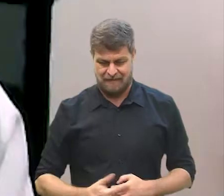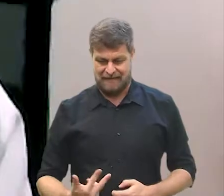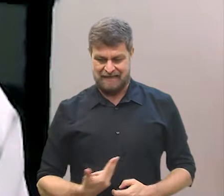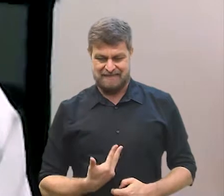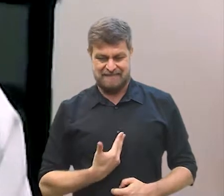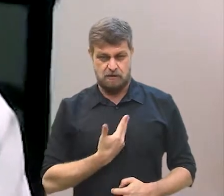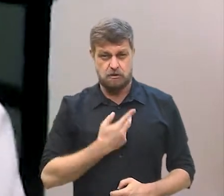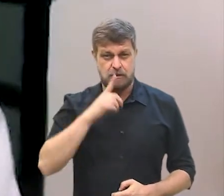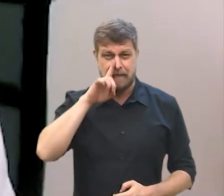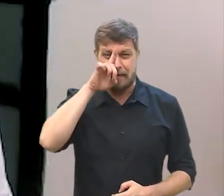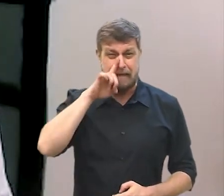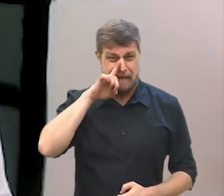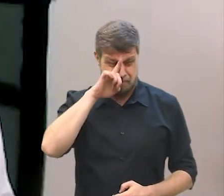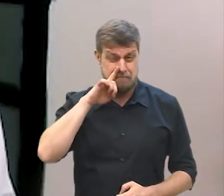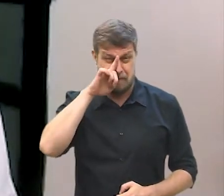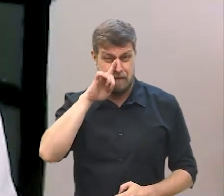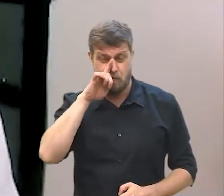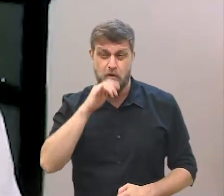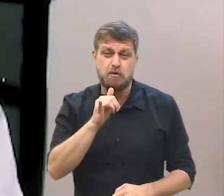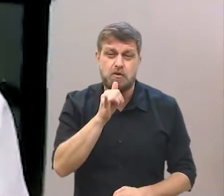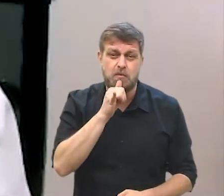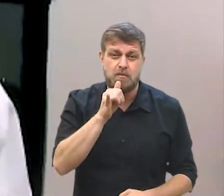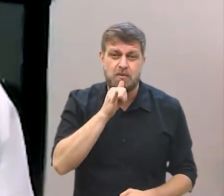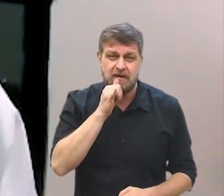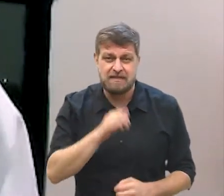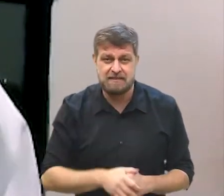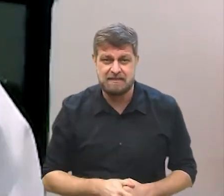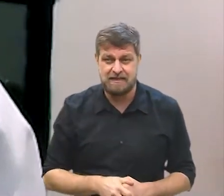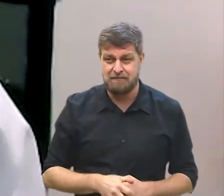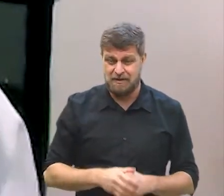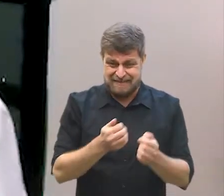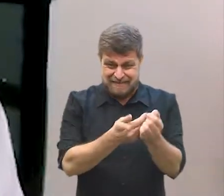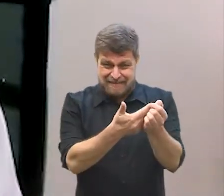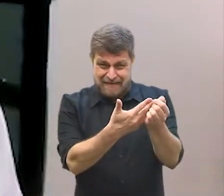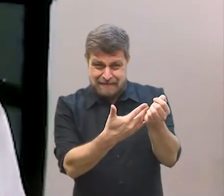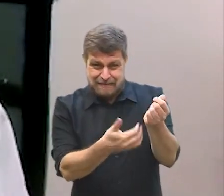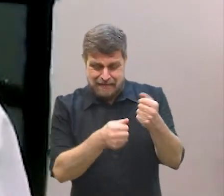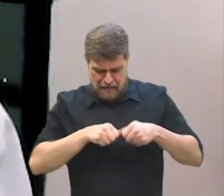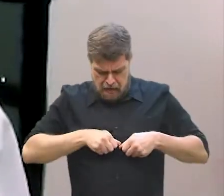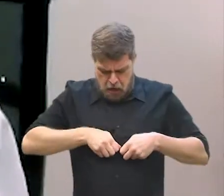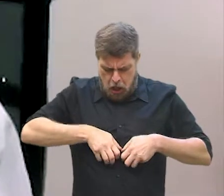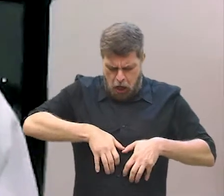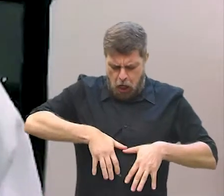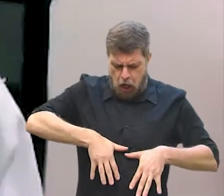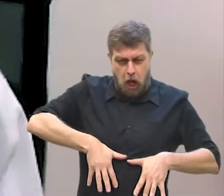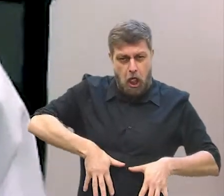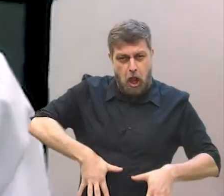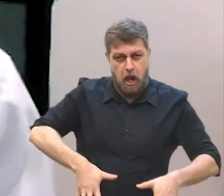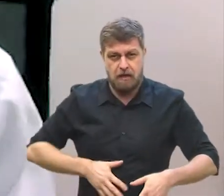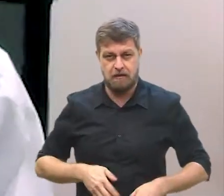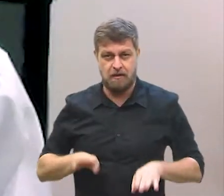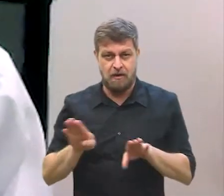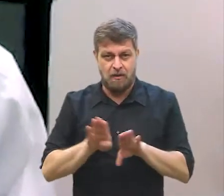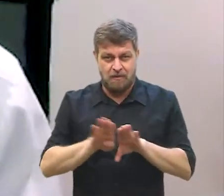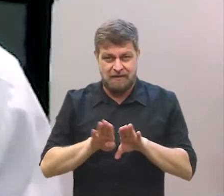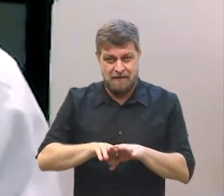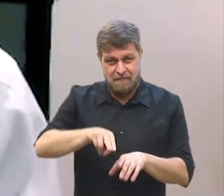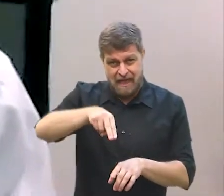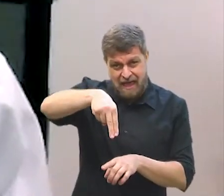de risco, por exemplo, que você tem riscos de sangramento, riscos de pinçar ou